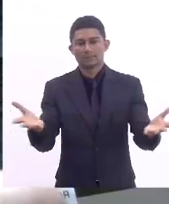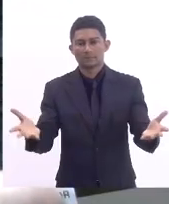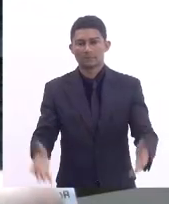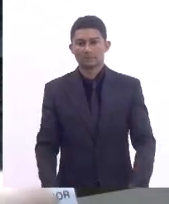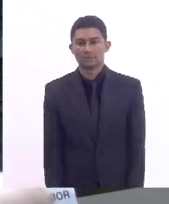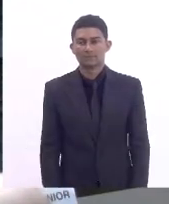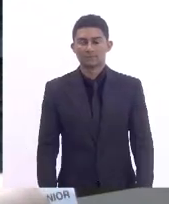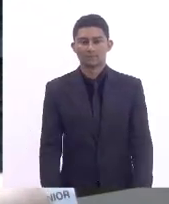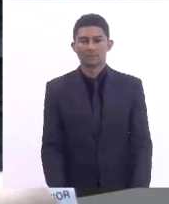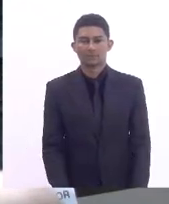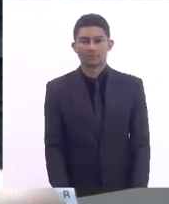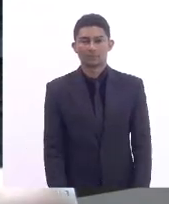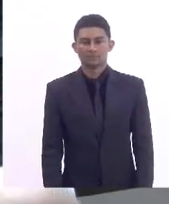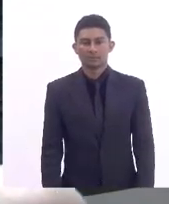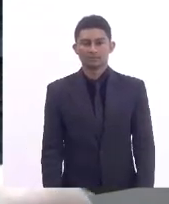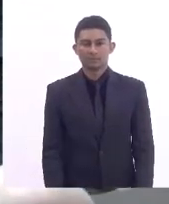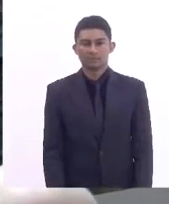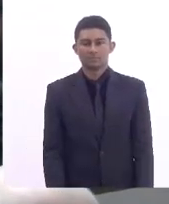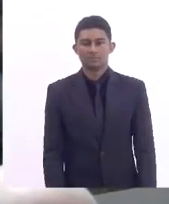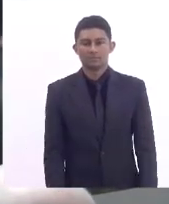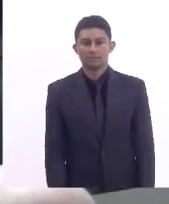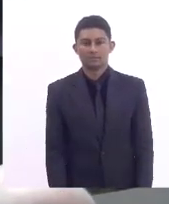E aí